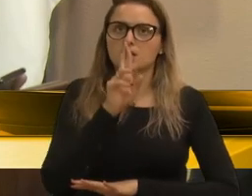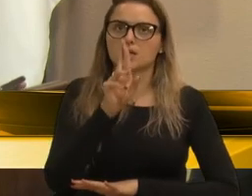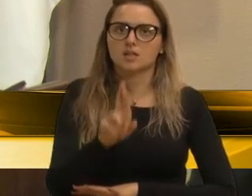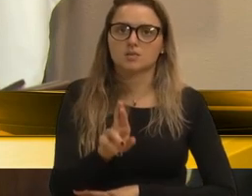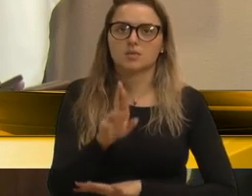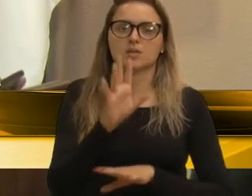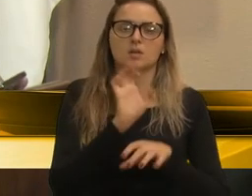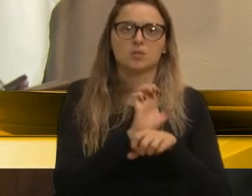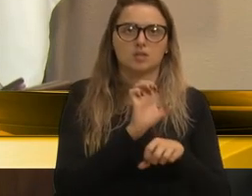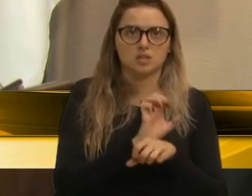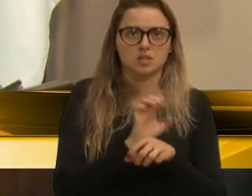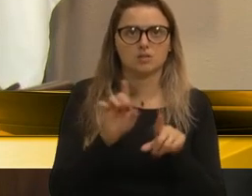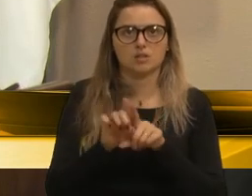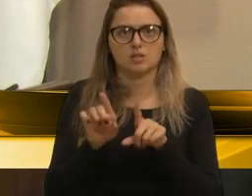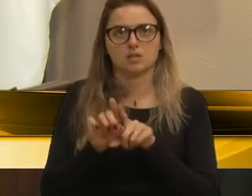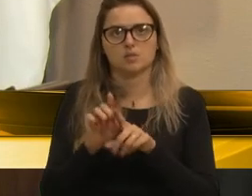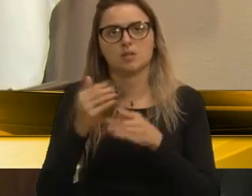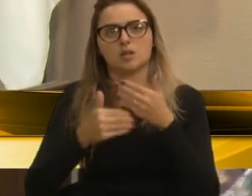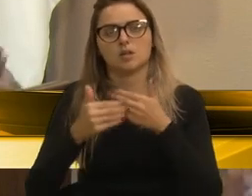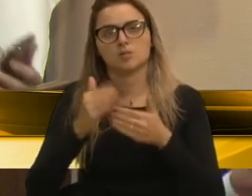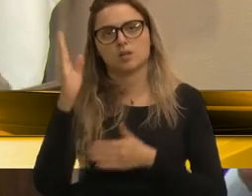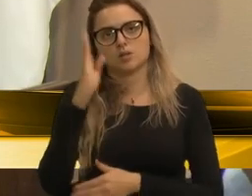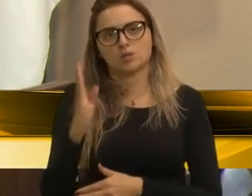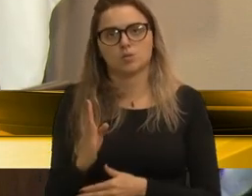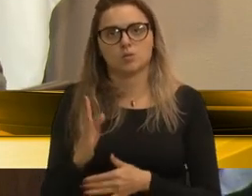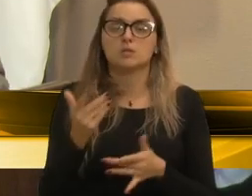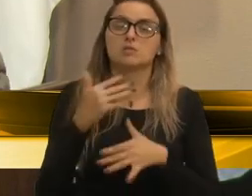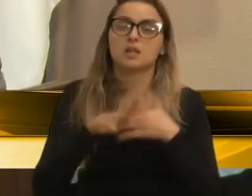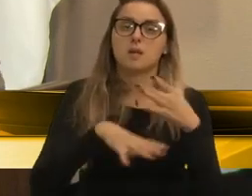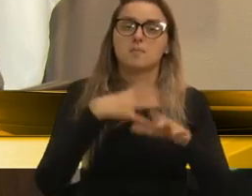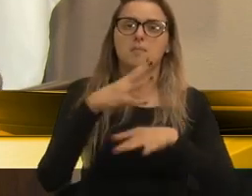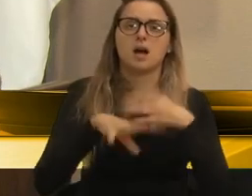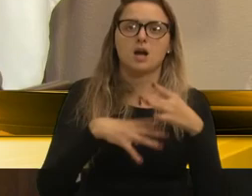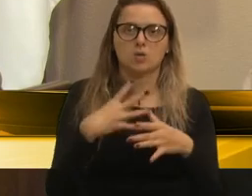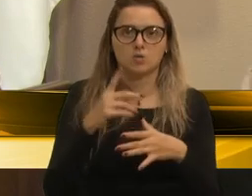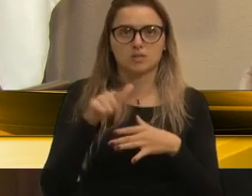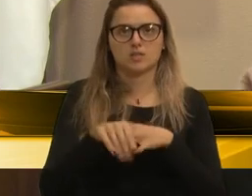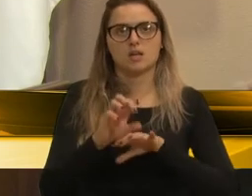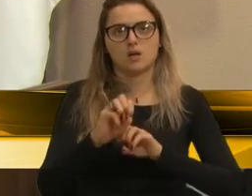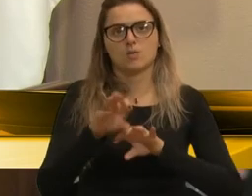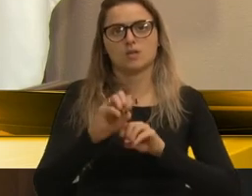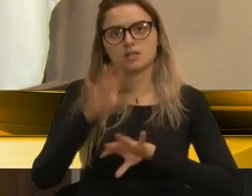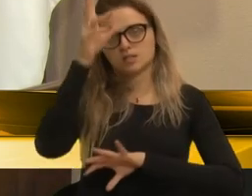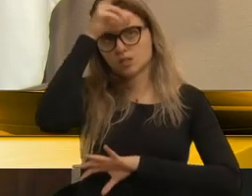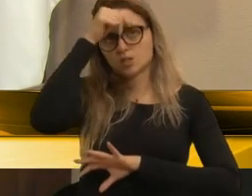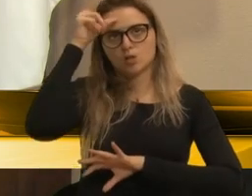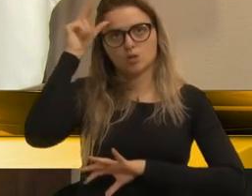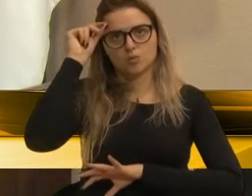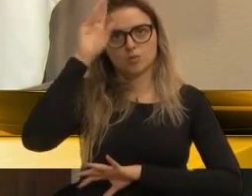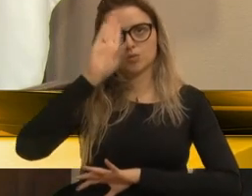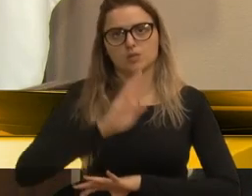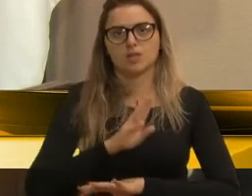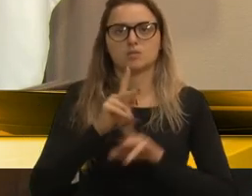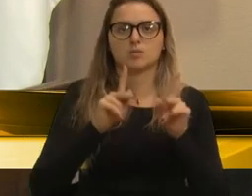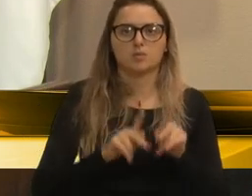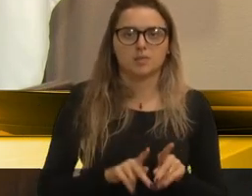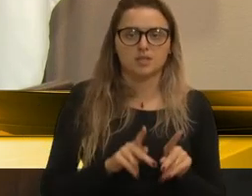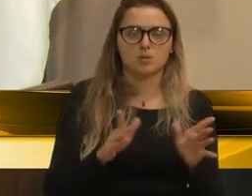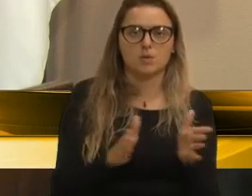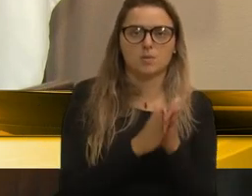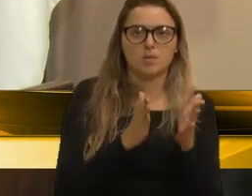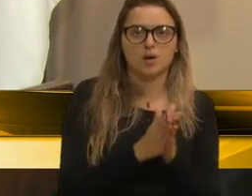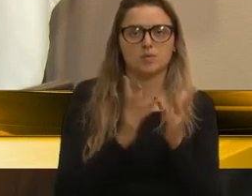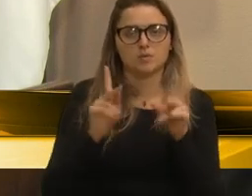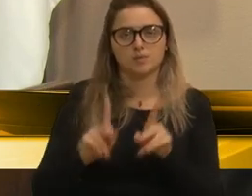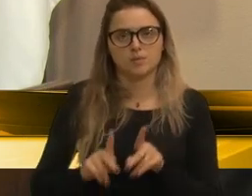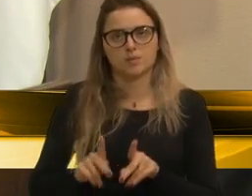nível estadual e a nível Brasil, desse caos que se tornará a educação pública gratuita de qualidade para o pobre, para o filho do trabalhador